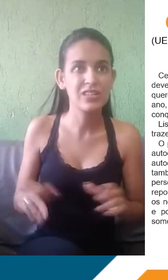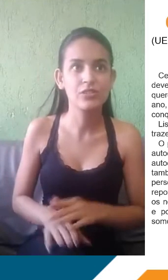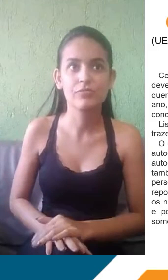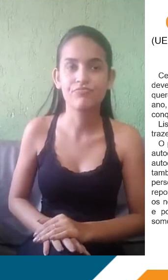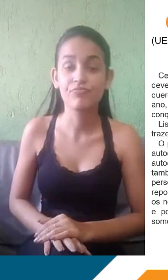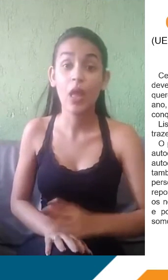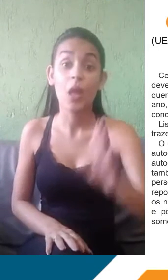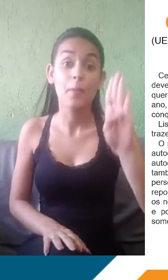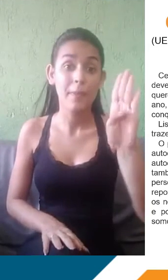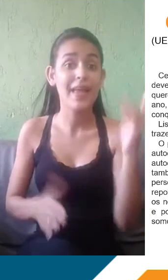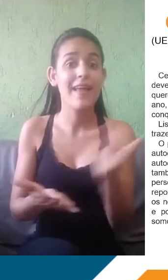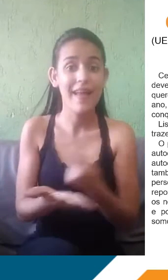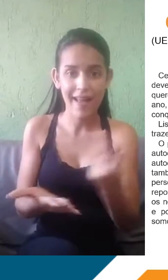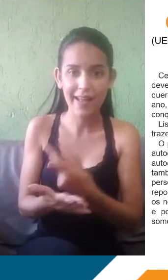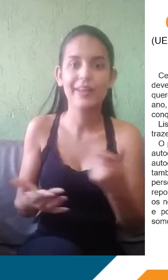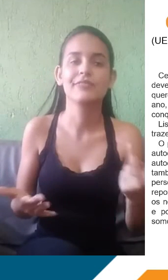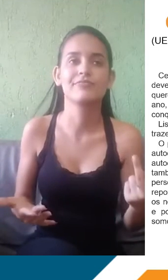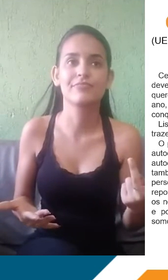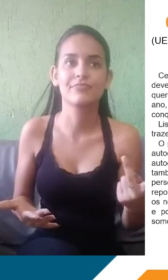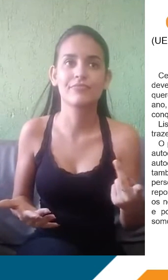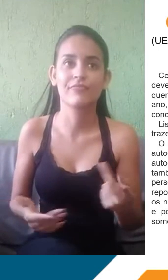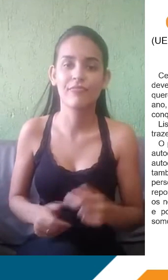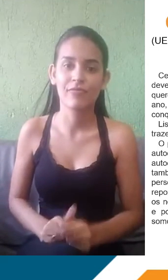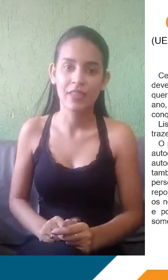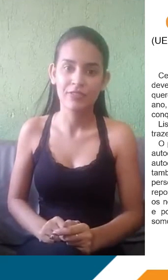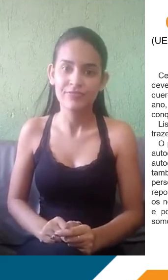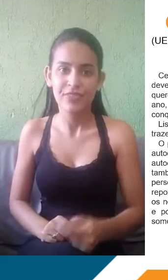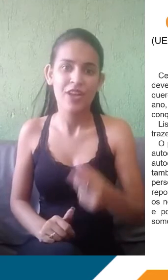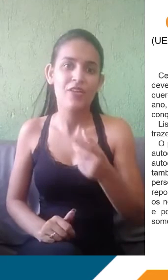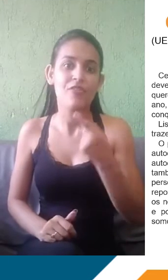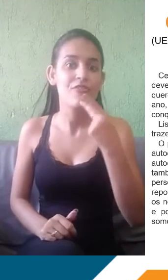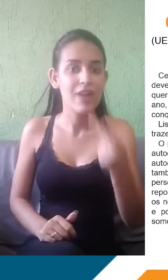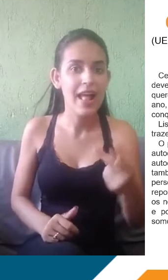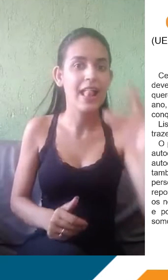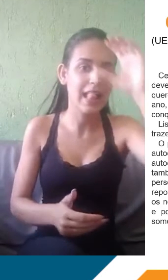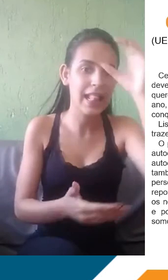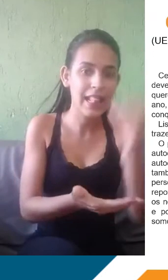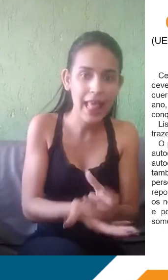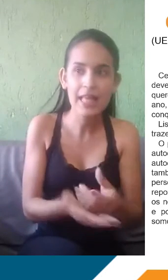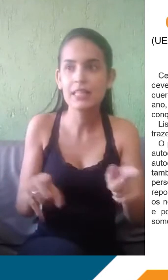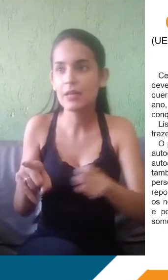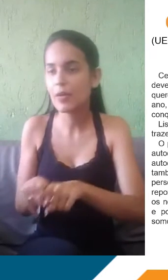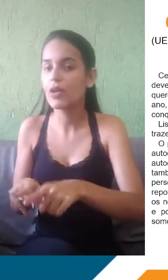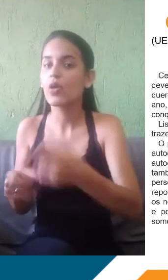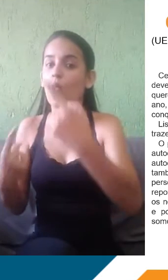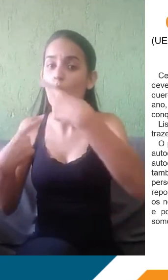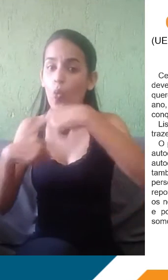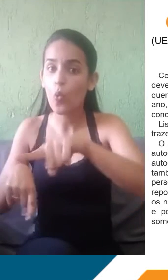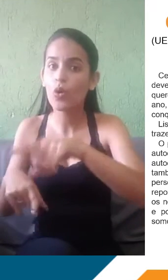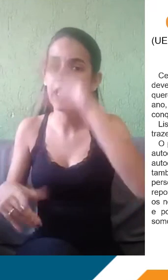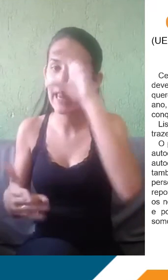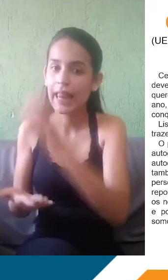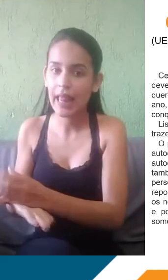é a opção B, apresenta o confronto entre a tese e a contratese, situação não colocada em evidência pelo trecho